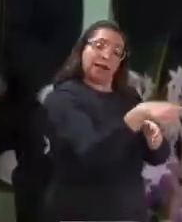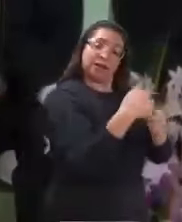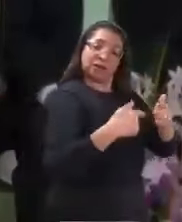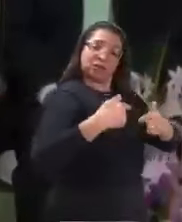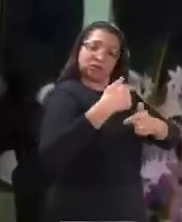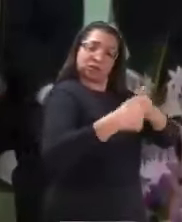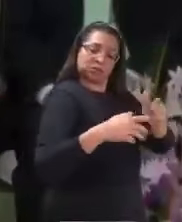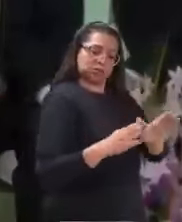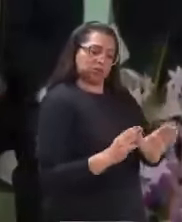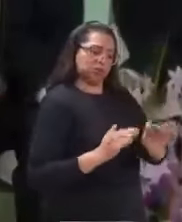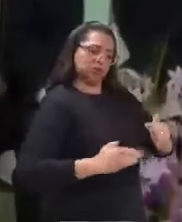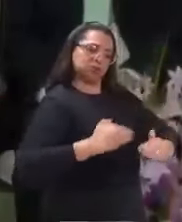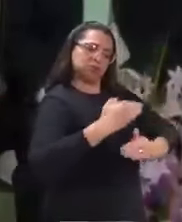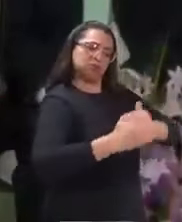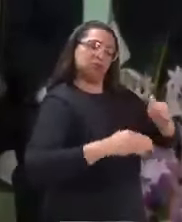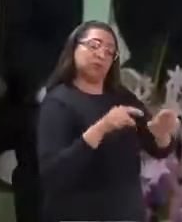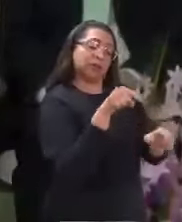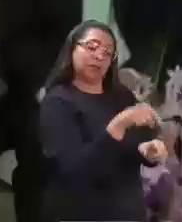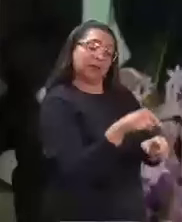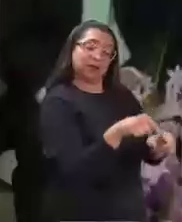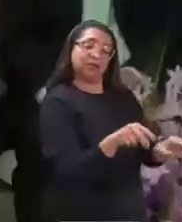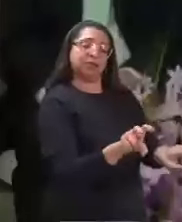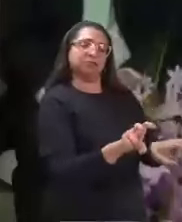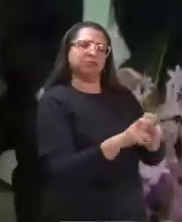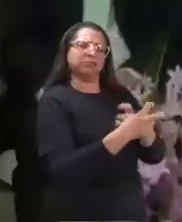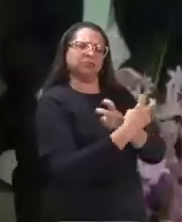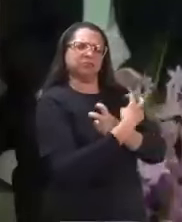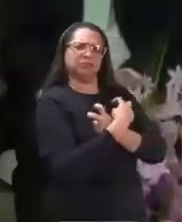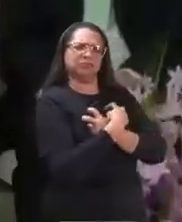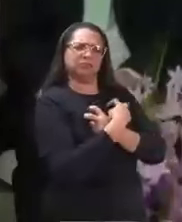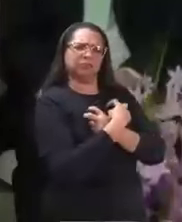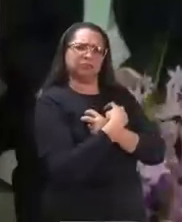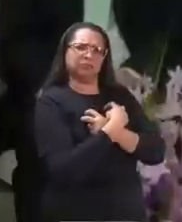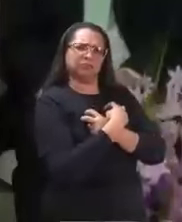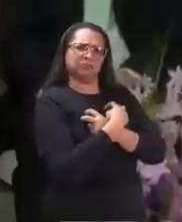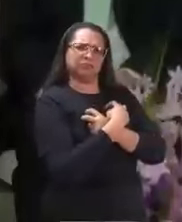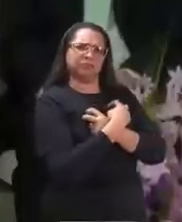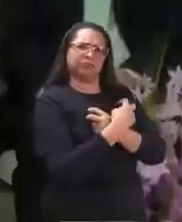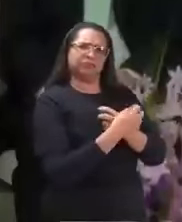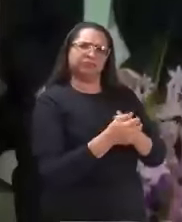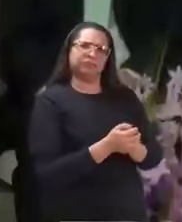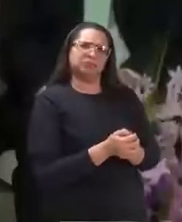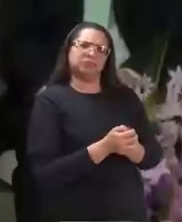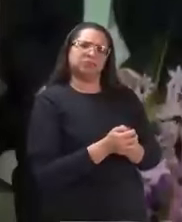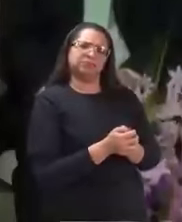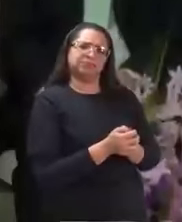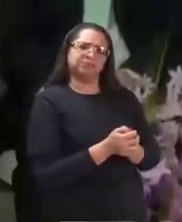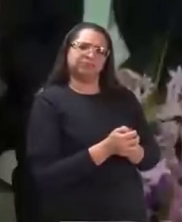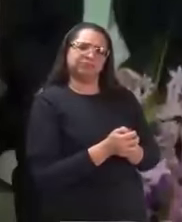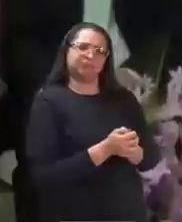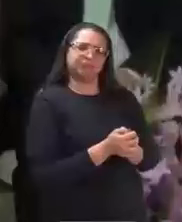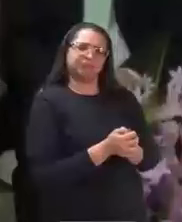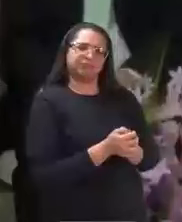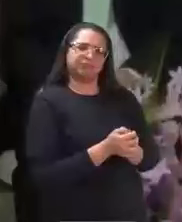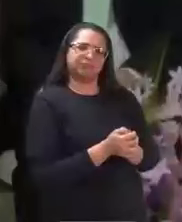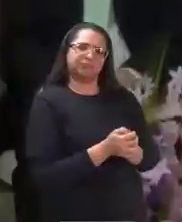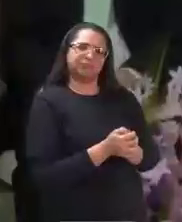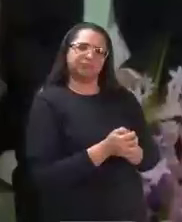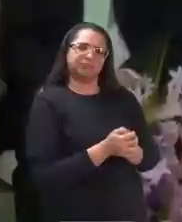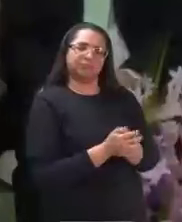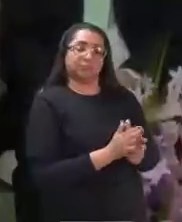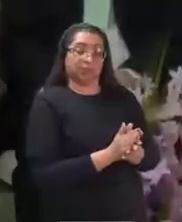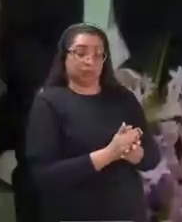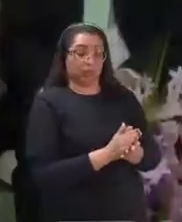vai desenvolver no Egito e como qualquer um eu estava falando com